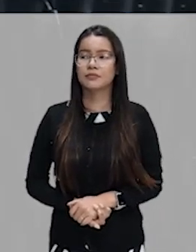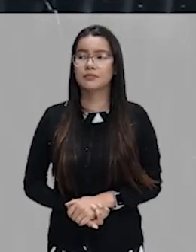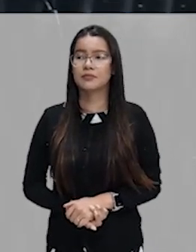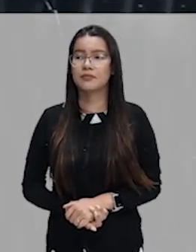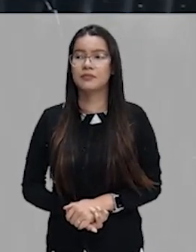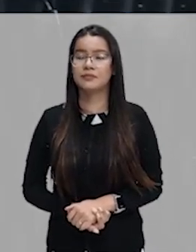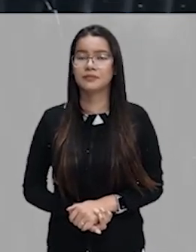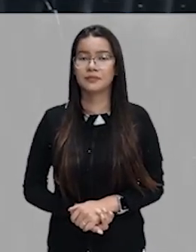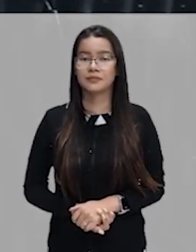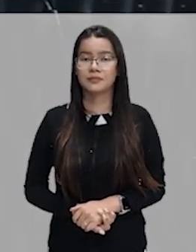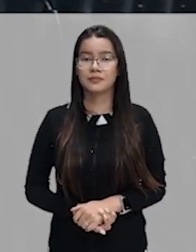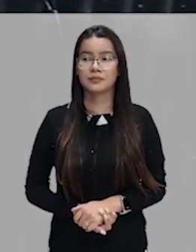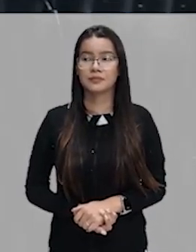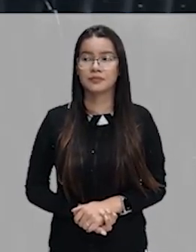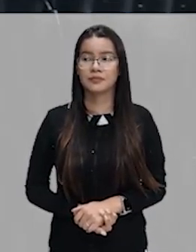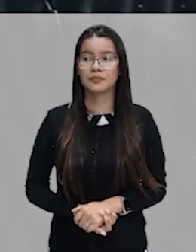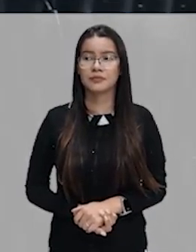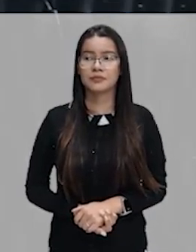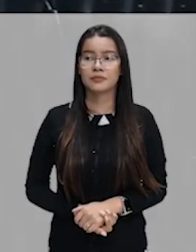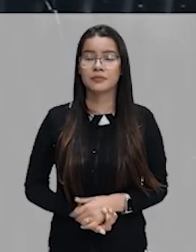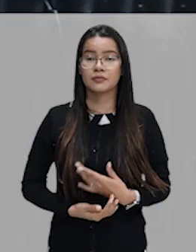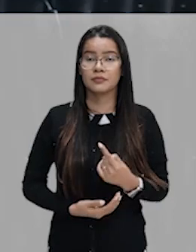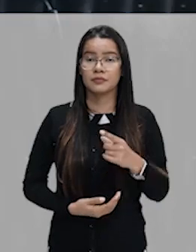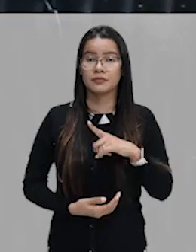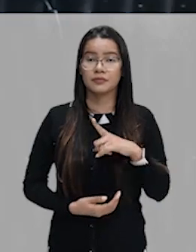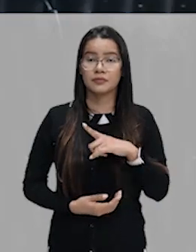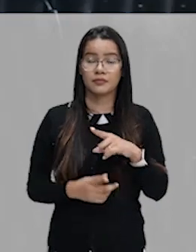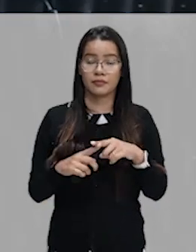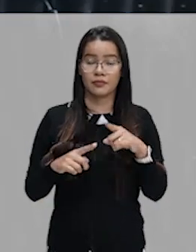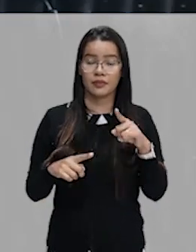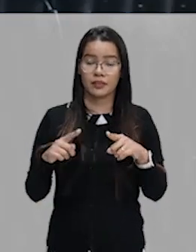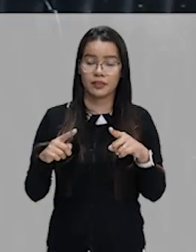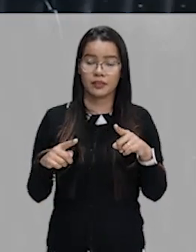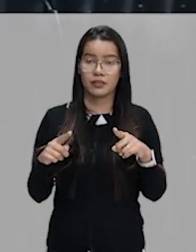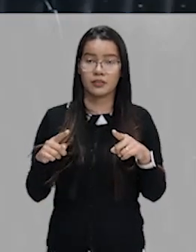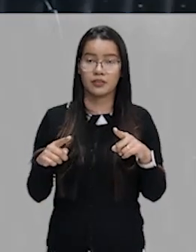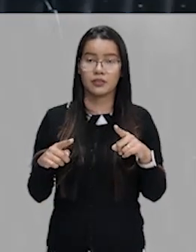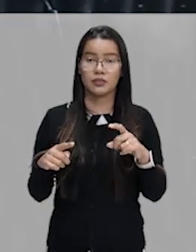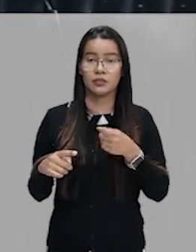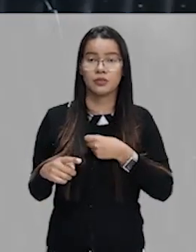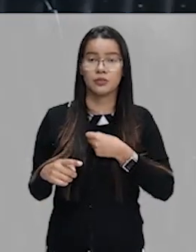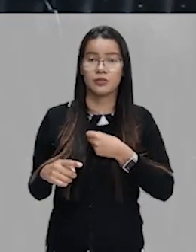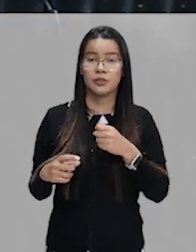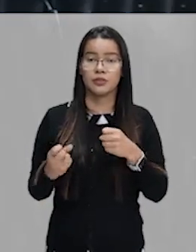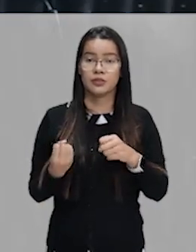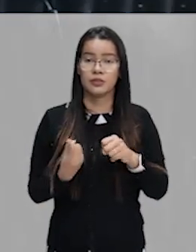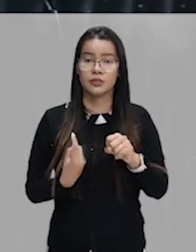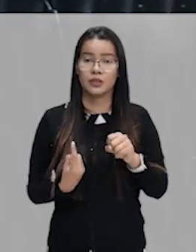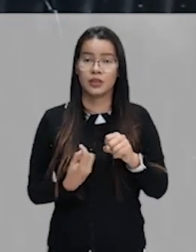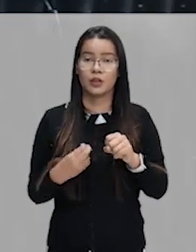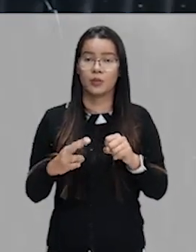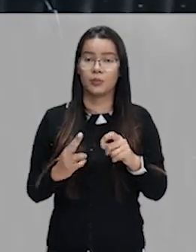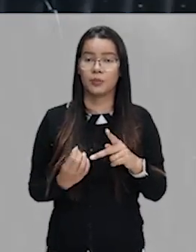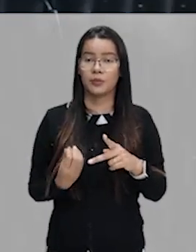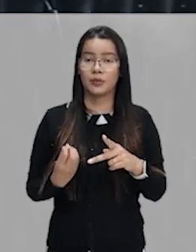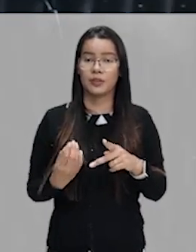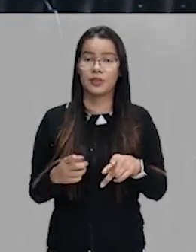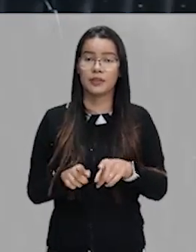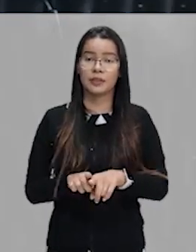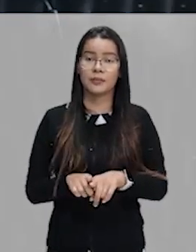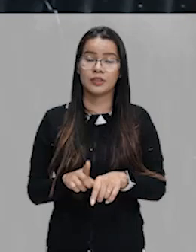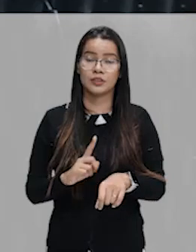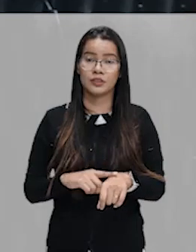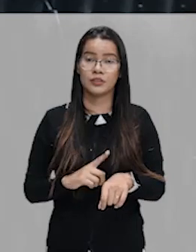que se usou o there were. Então, você tem tanto a flexão de número, singular ou plural, e tem a flexão de